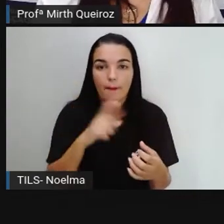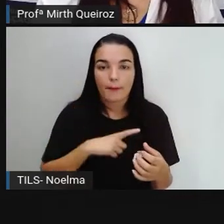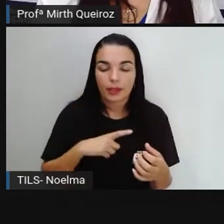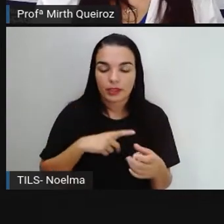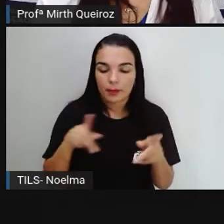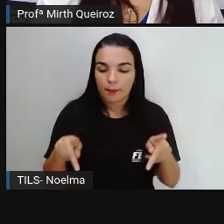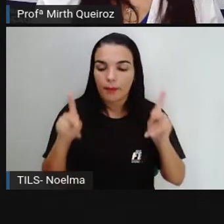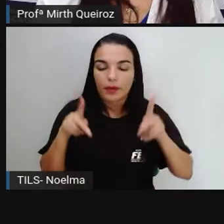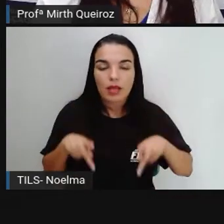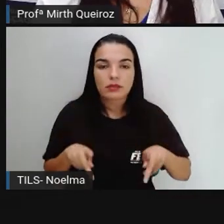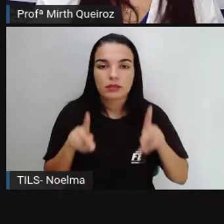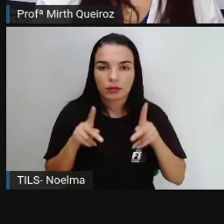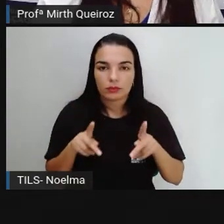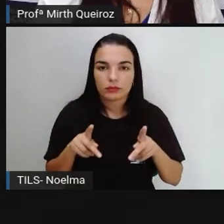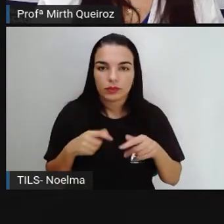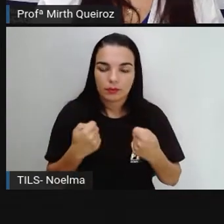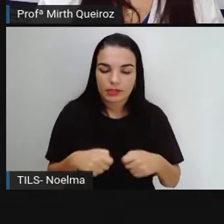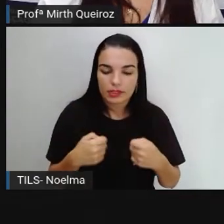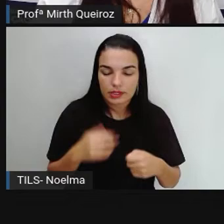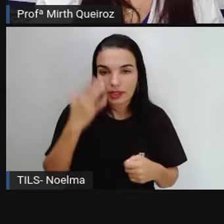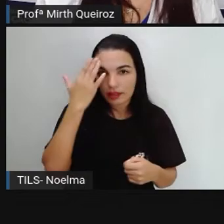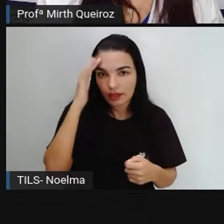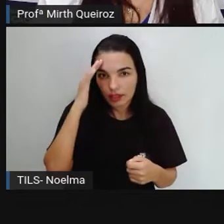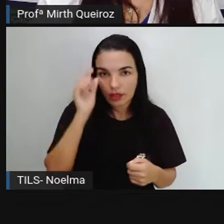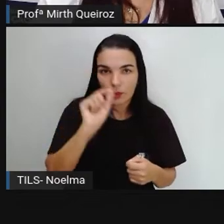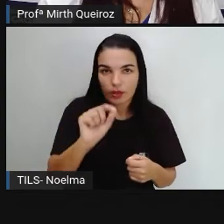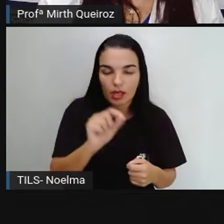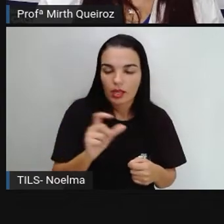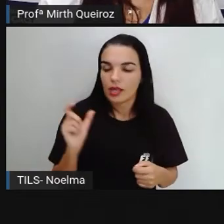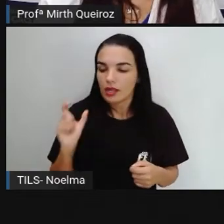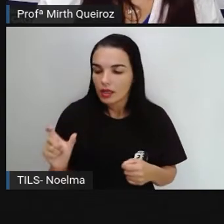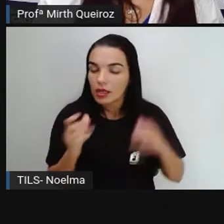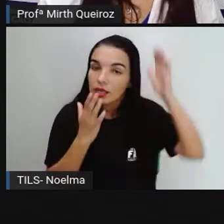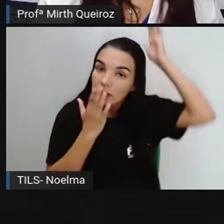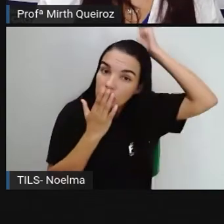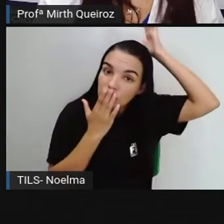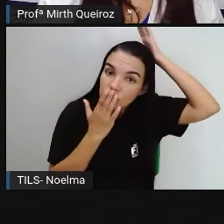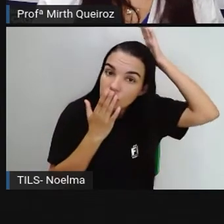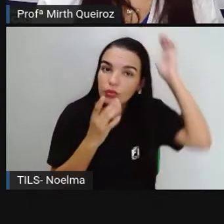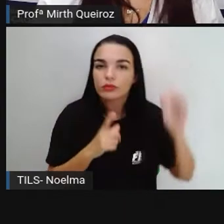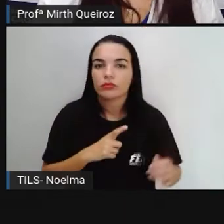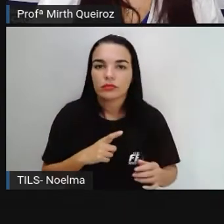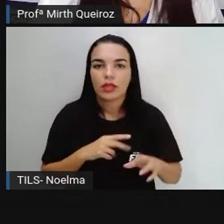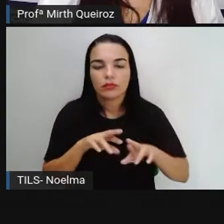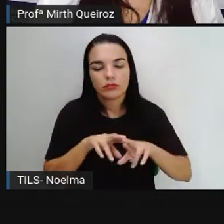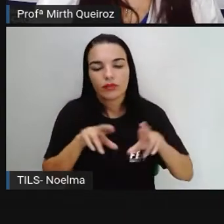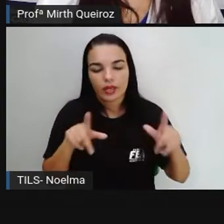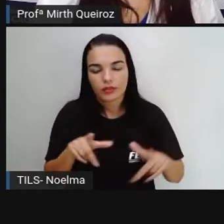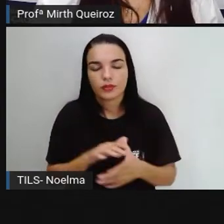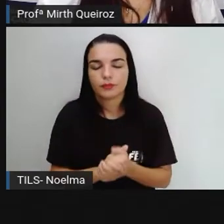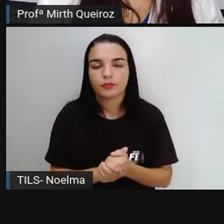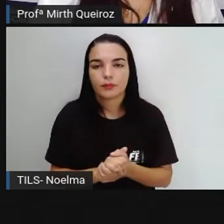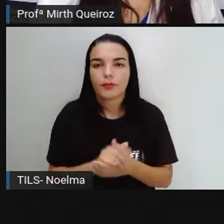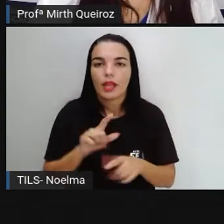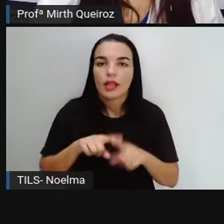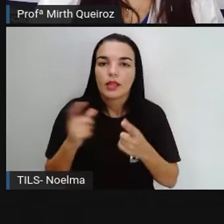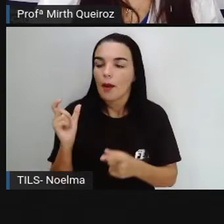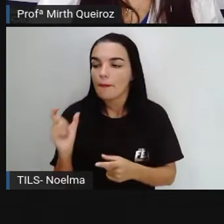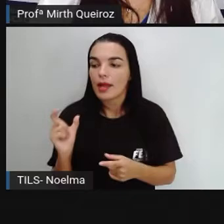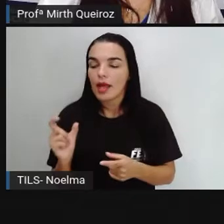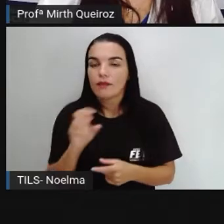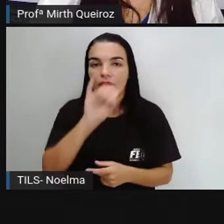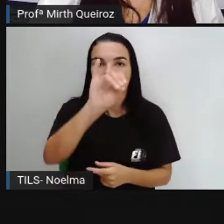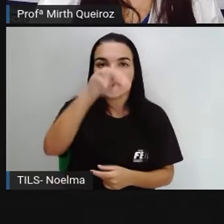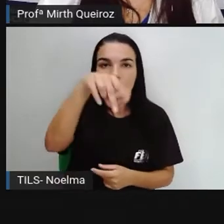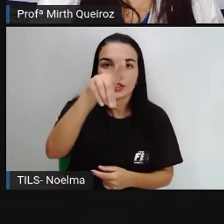já entende que há culturas, né, diferentes aí entre essas populações. Então, o termo índio, além de